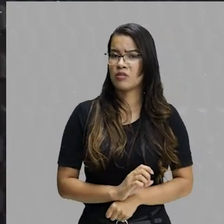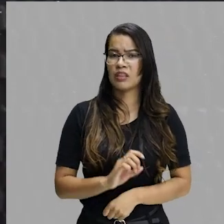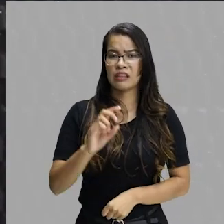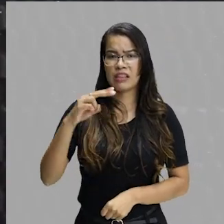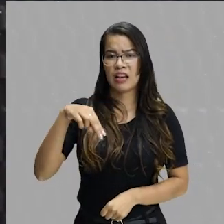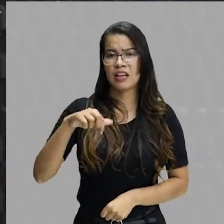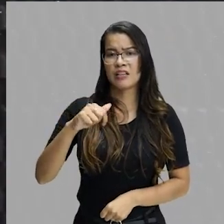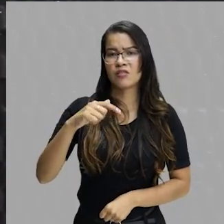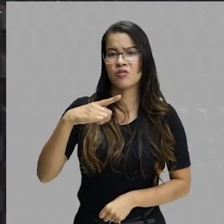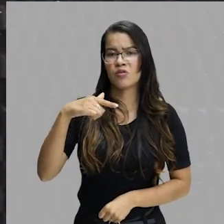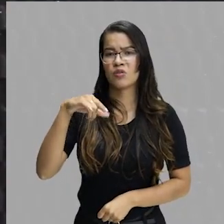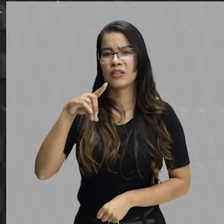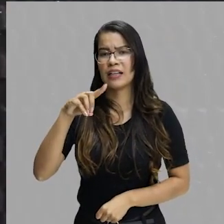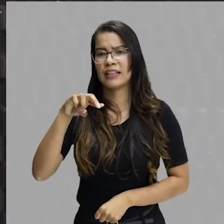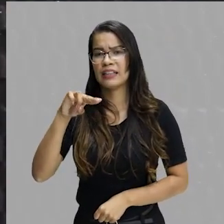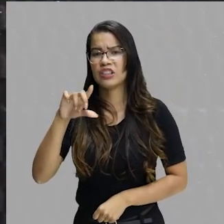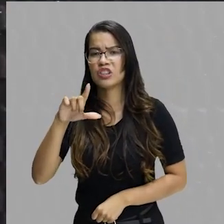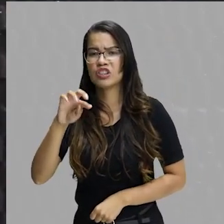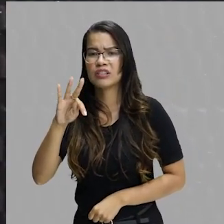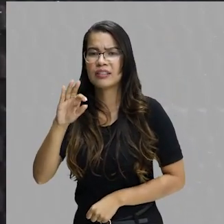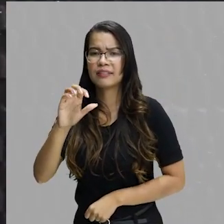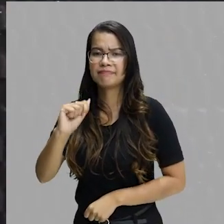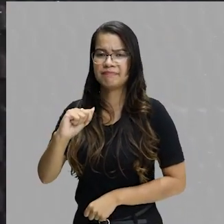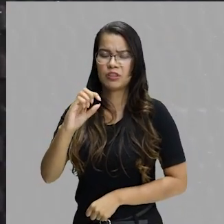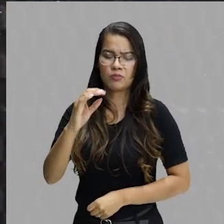defende o nacionalismo exacerbado,